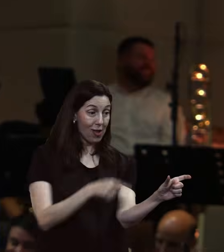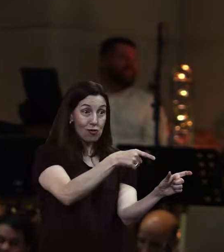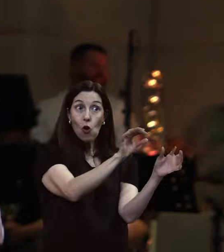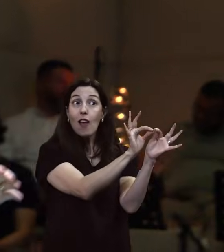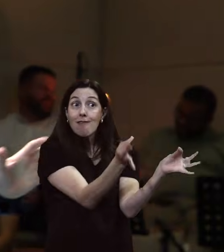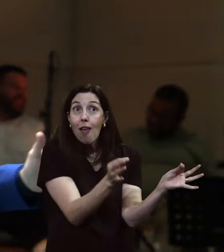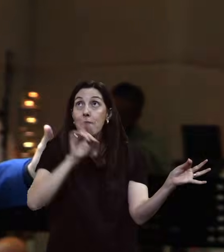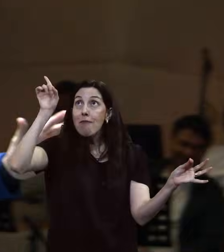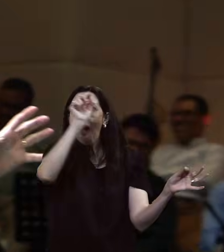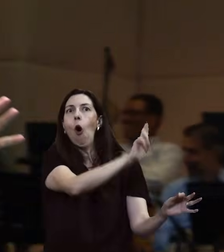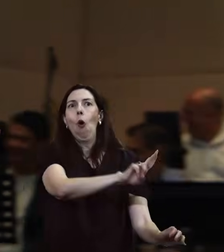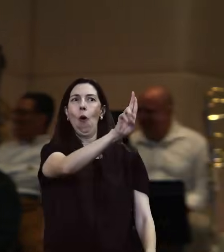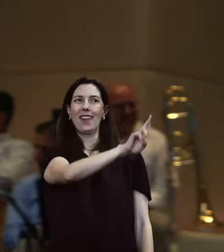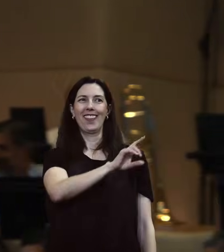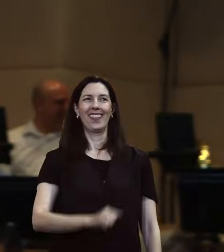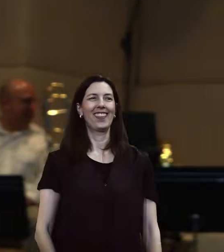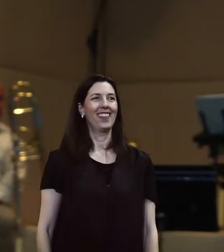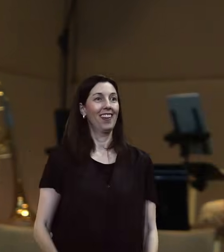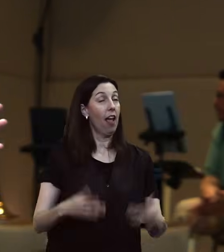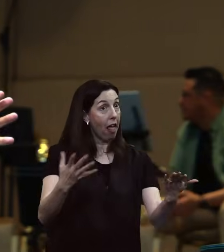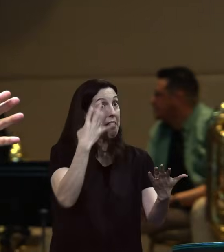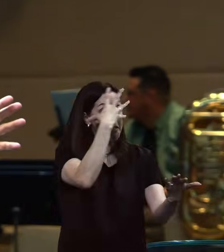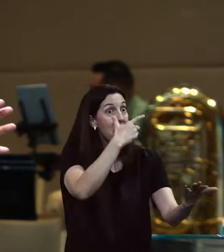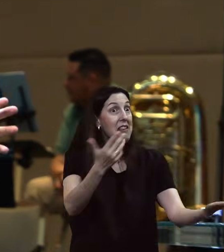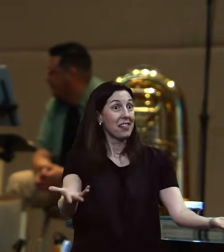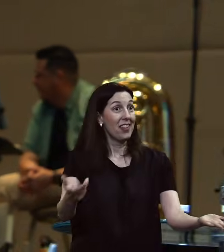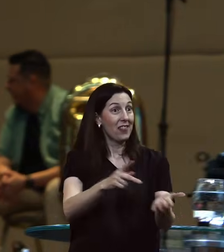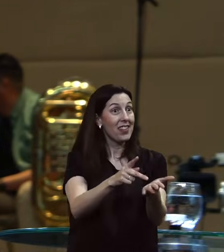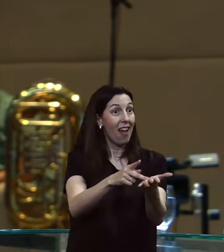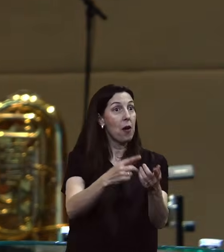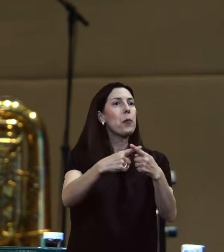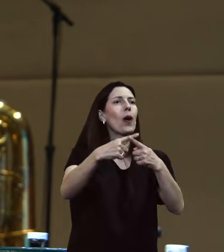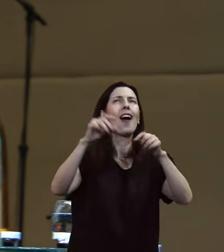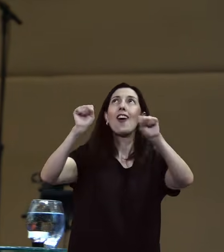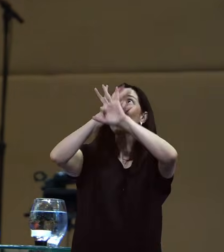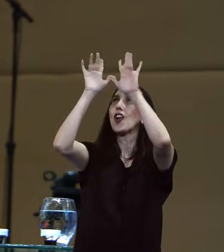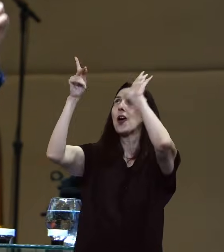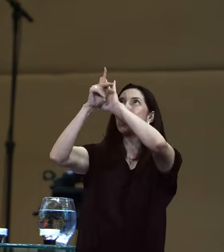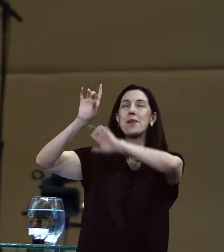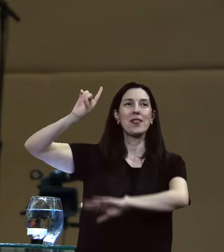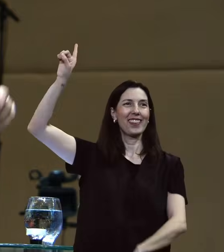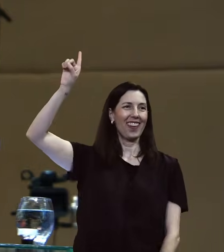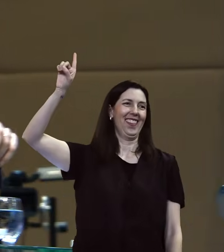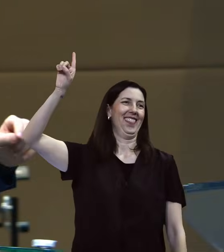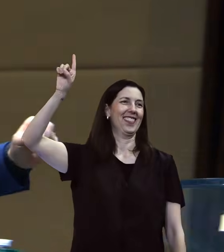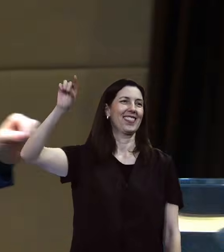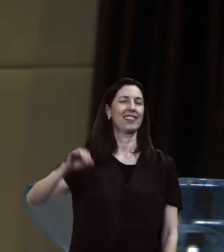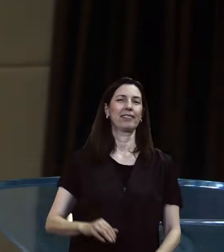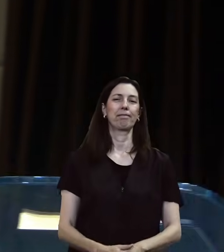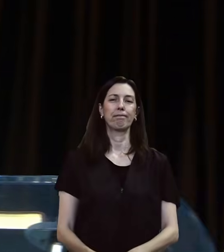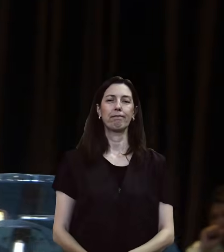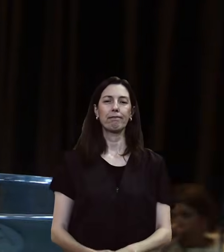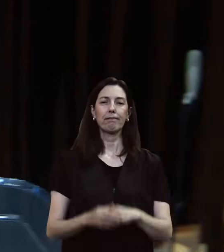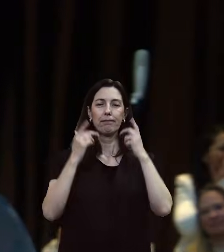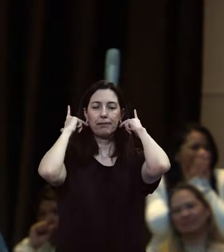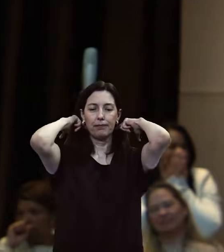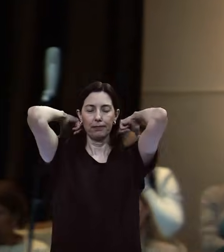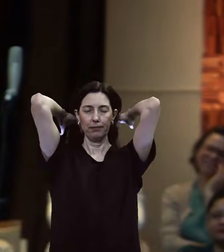Olha só que coisa linda, você vai ver. Eu não sei se você sabia, eu estava estudando a história de alguns